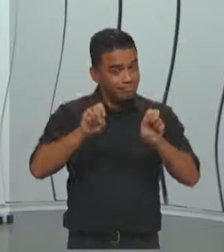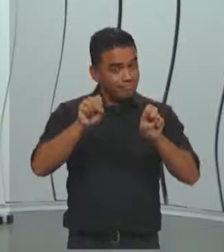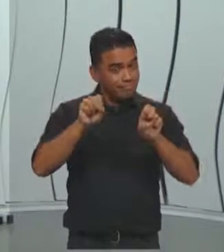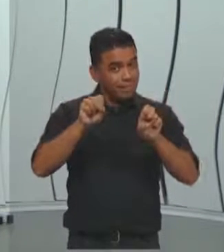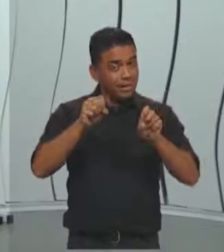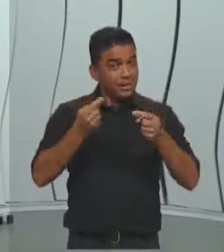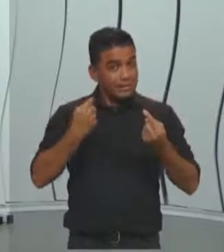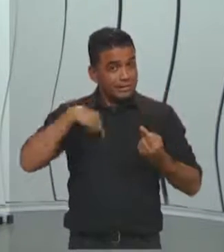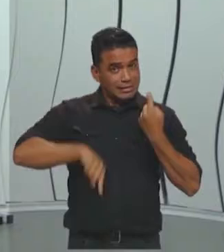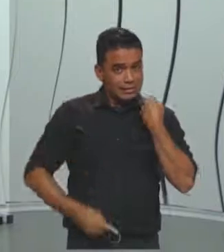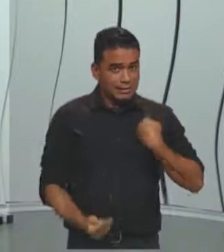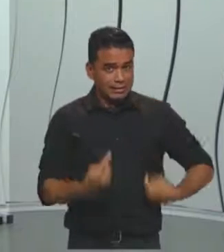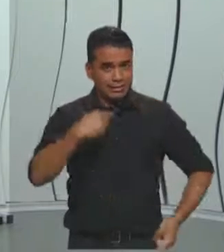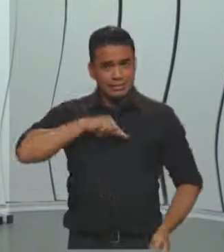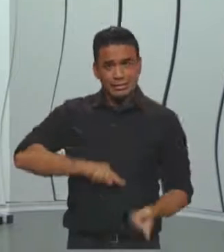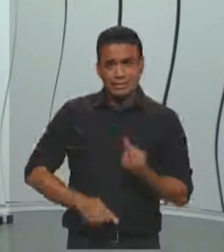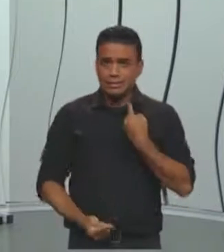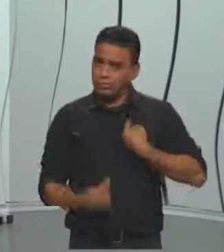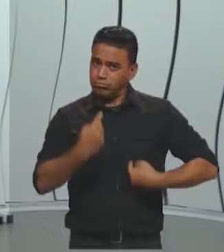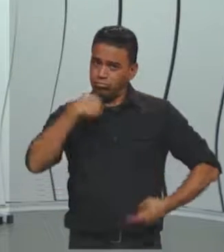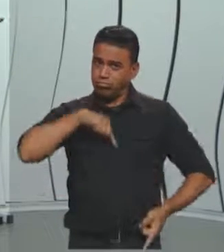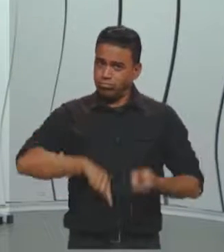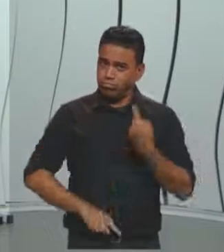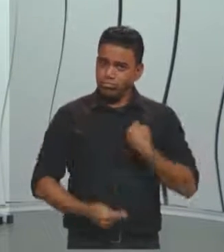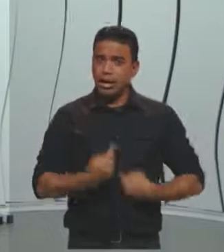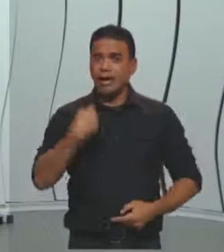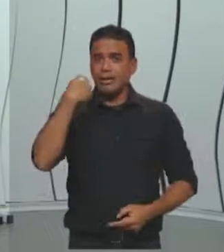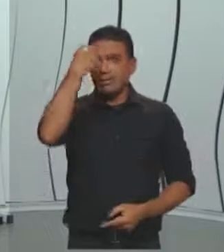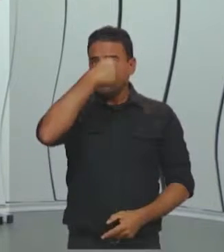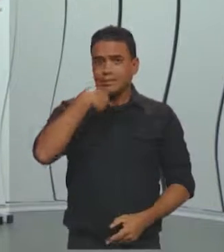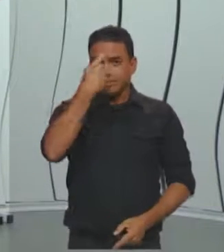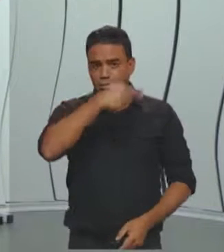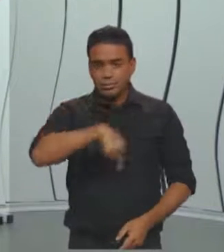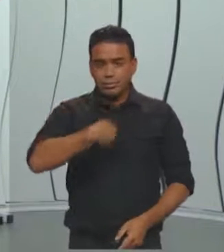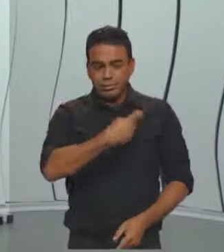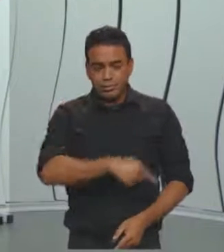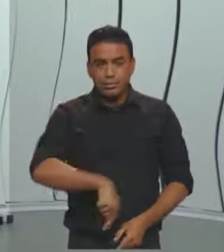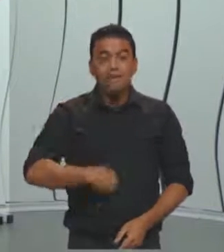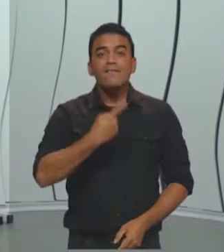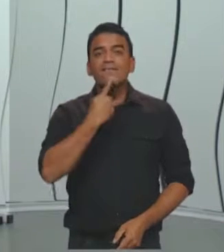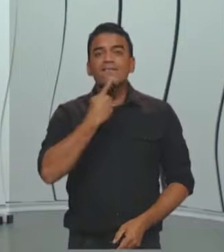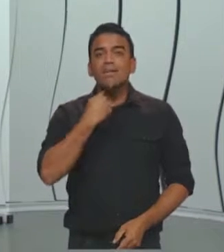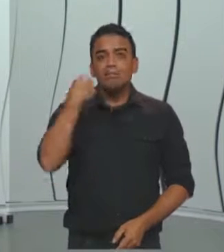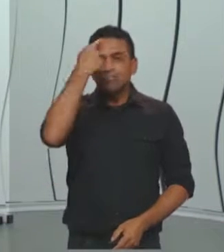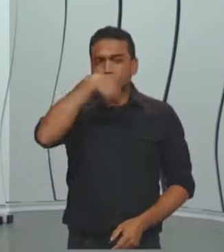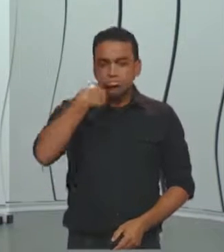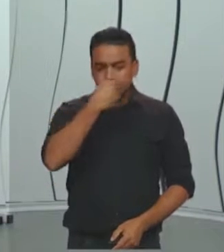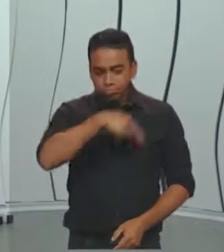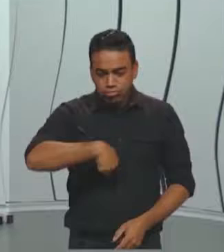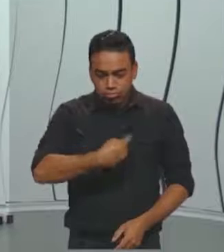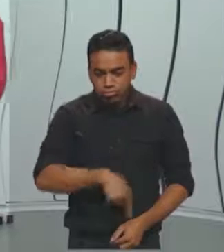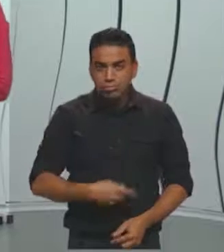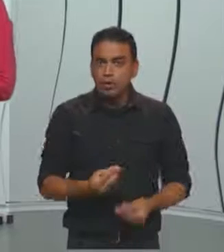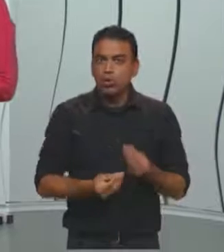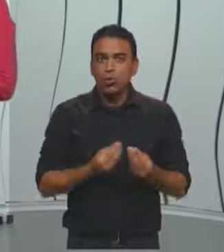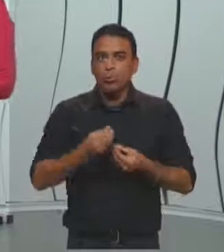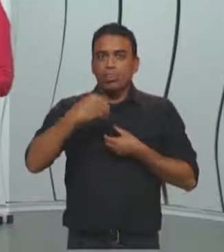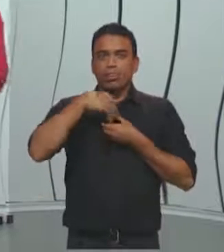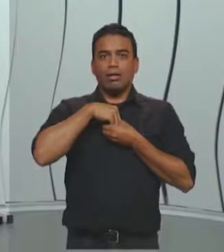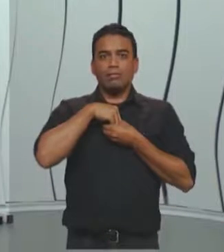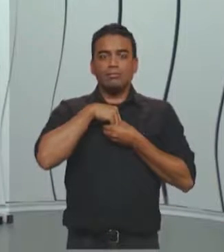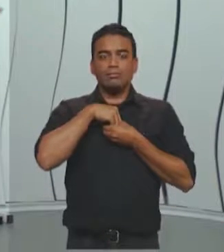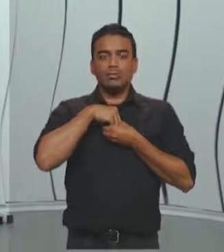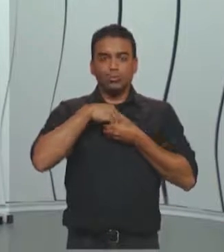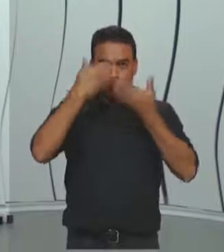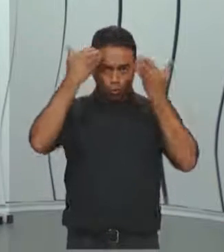circulatório, como que acontece esse trajeto do sangue dentro do nosso corpo. Espero